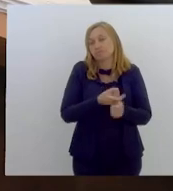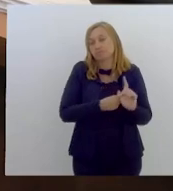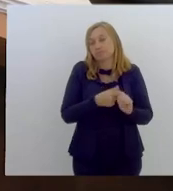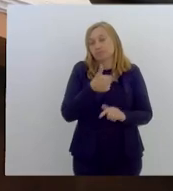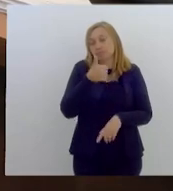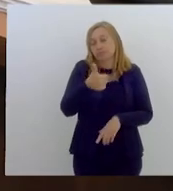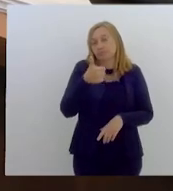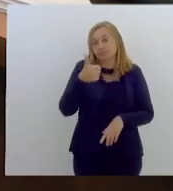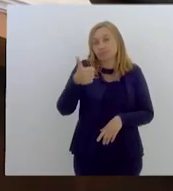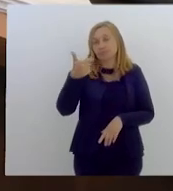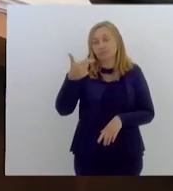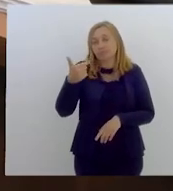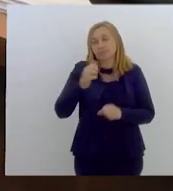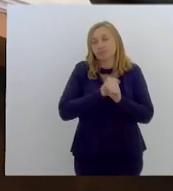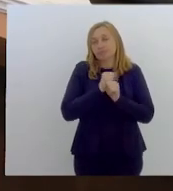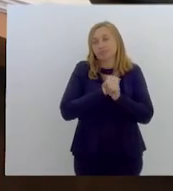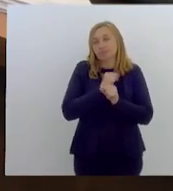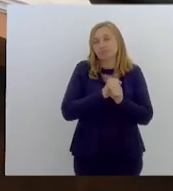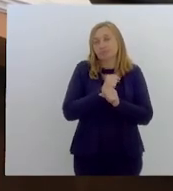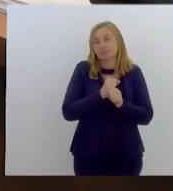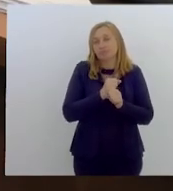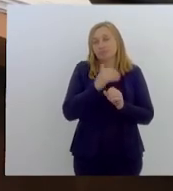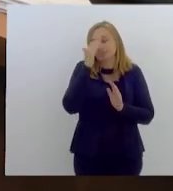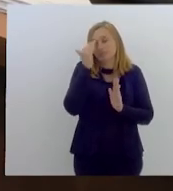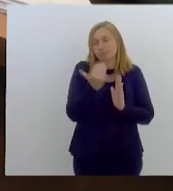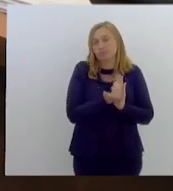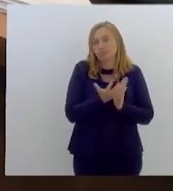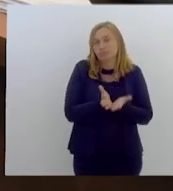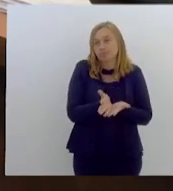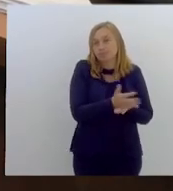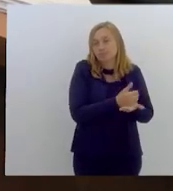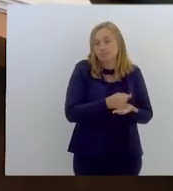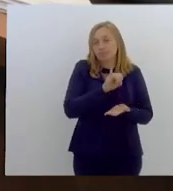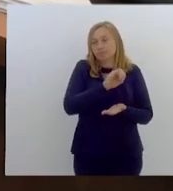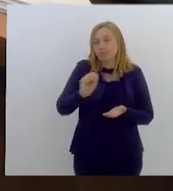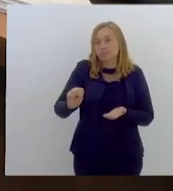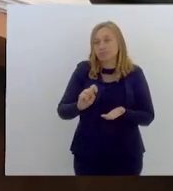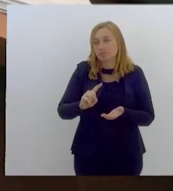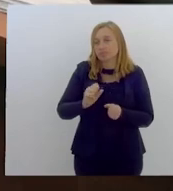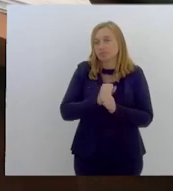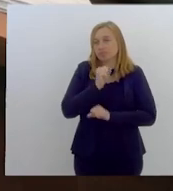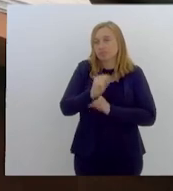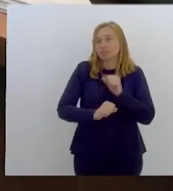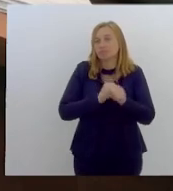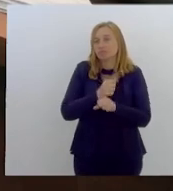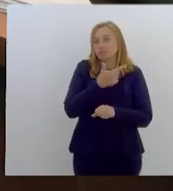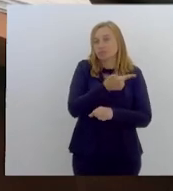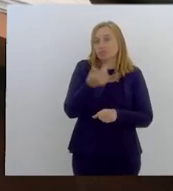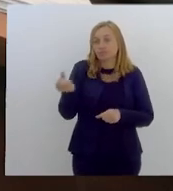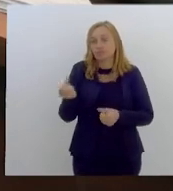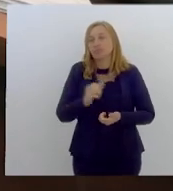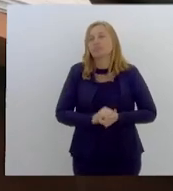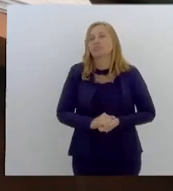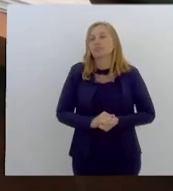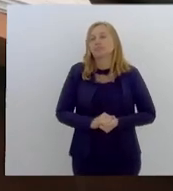112 anos e cumprimento do recebimento desse ICMS a partir do ano de 2026.